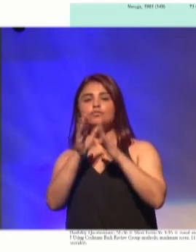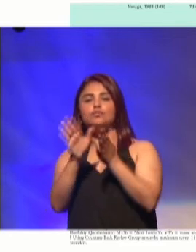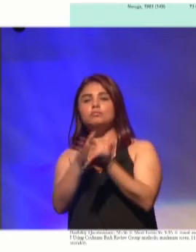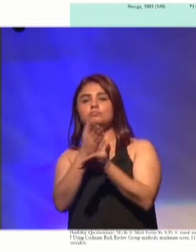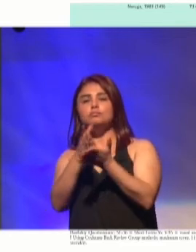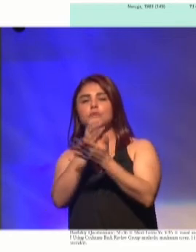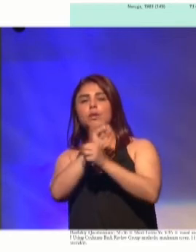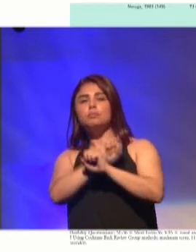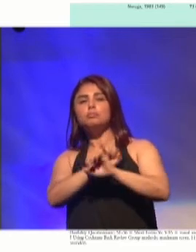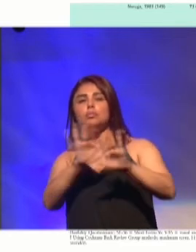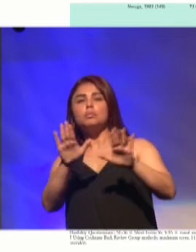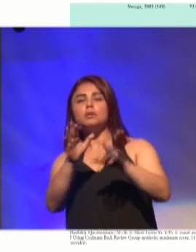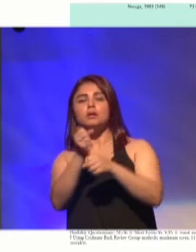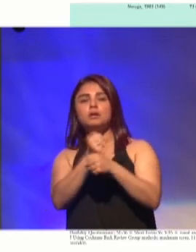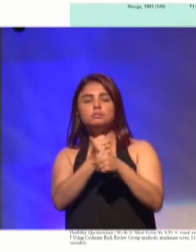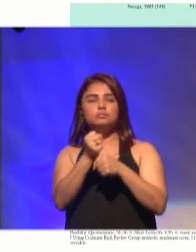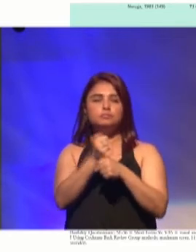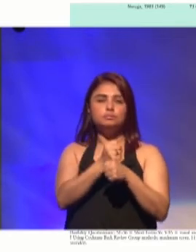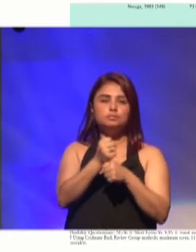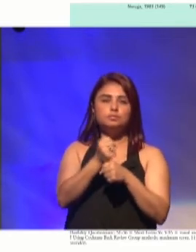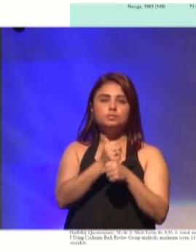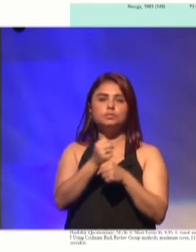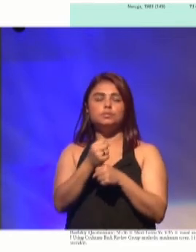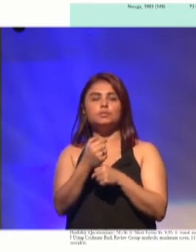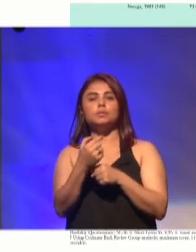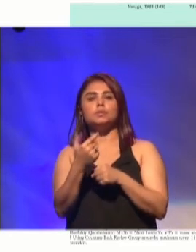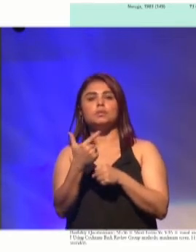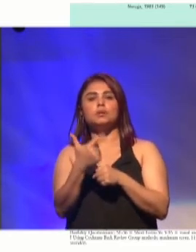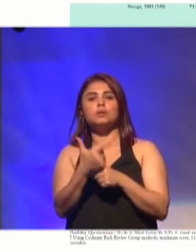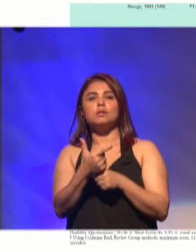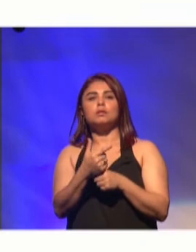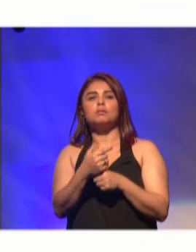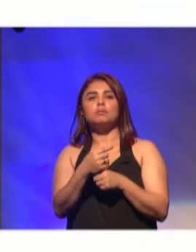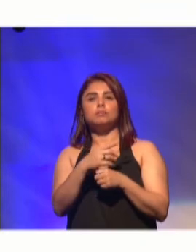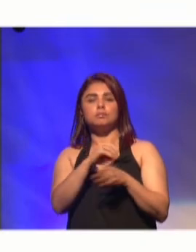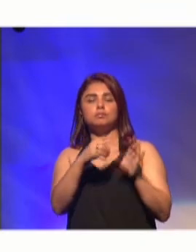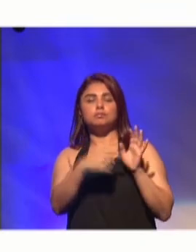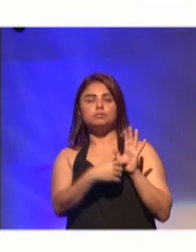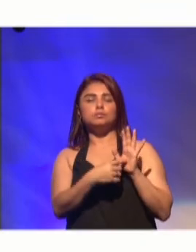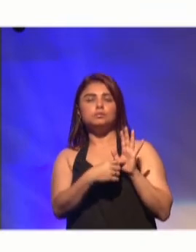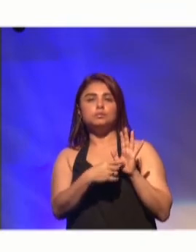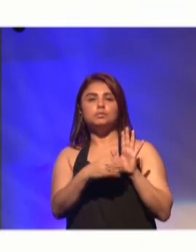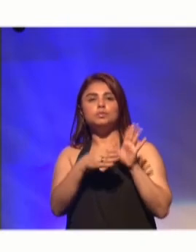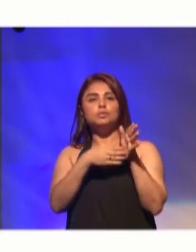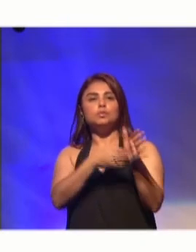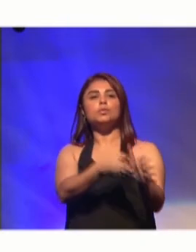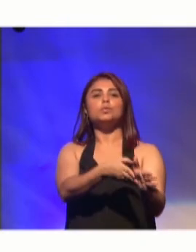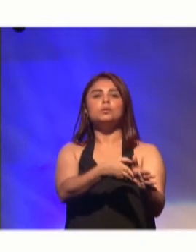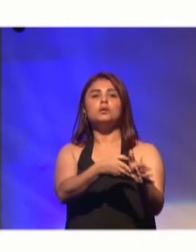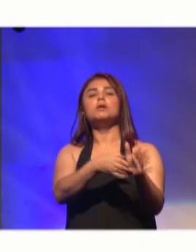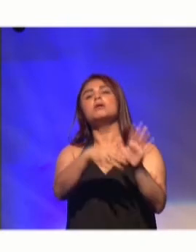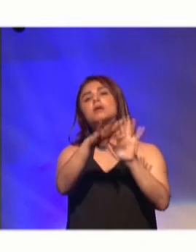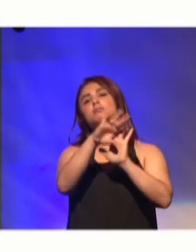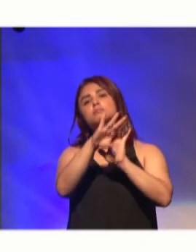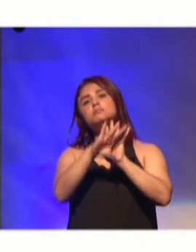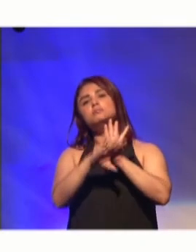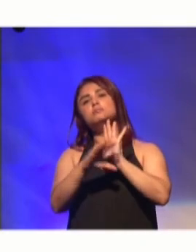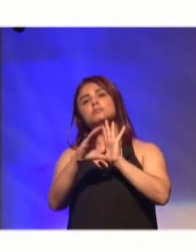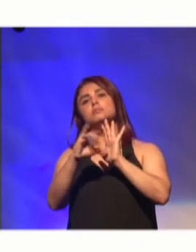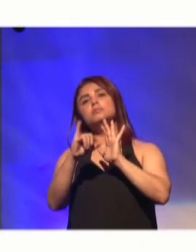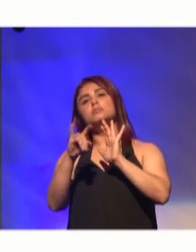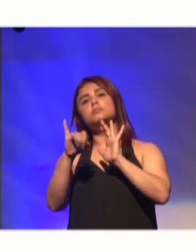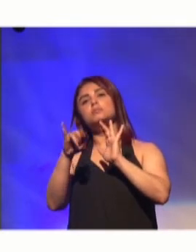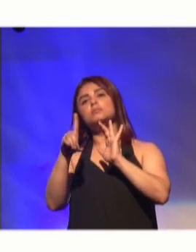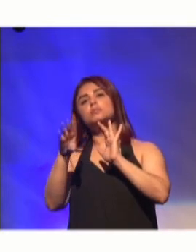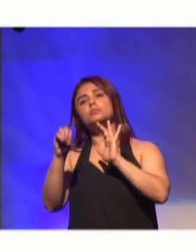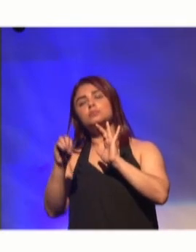é de 2017, está em destaque aqui a data, tá? Um guia clínico mostrando que a